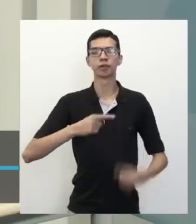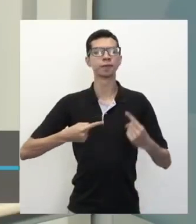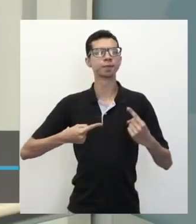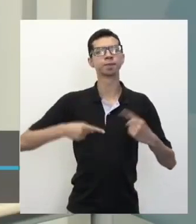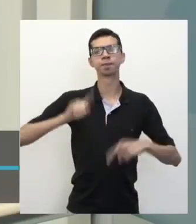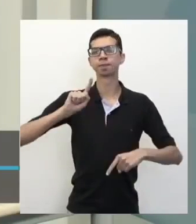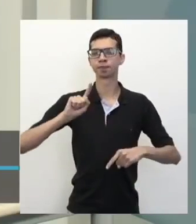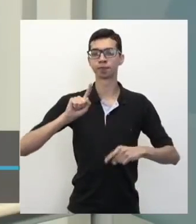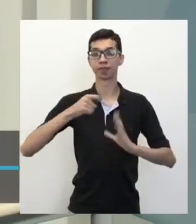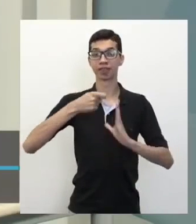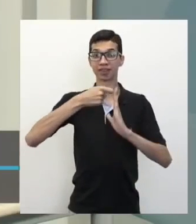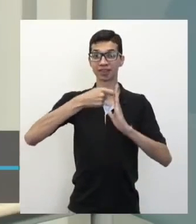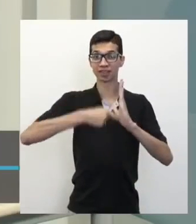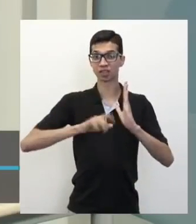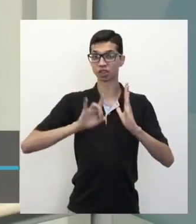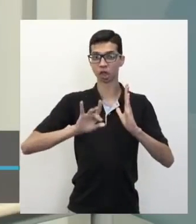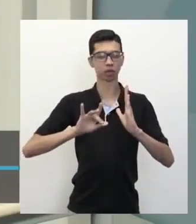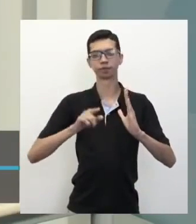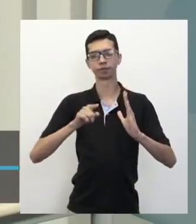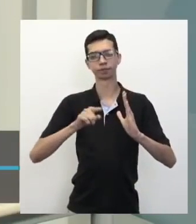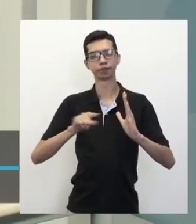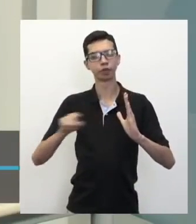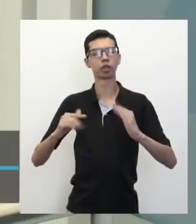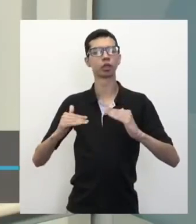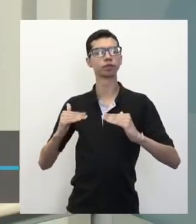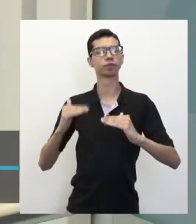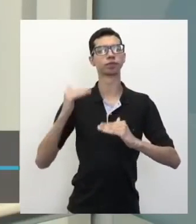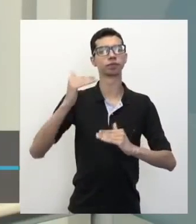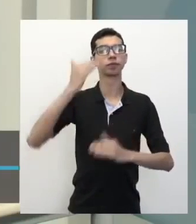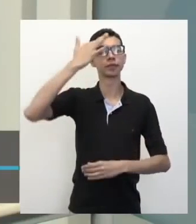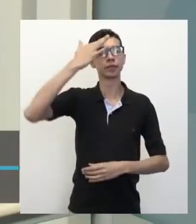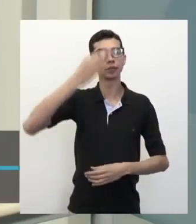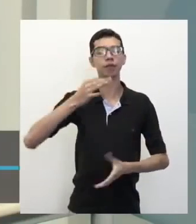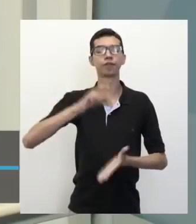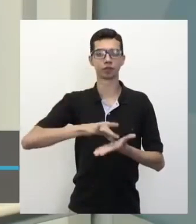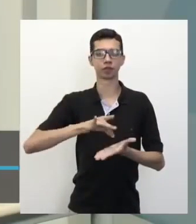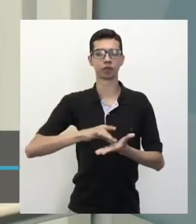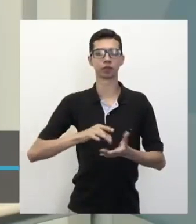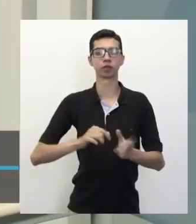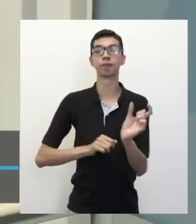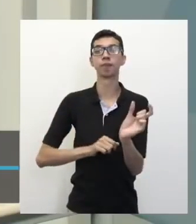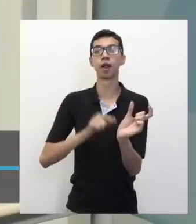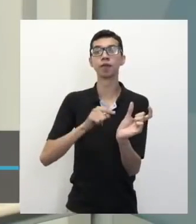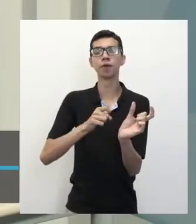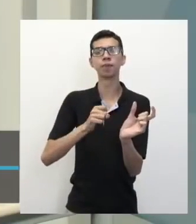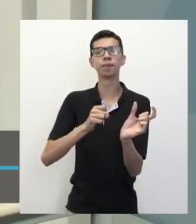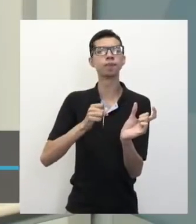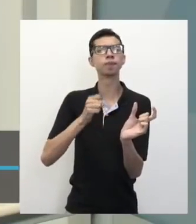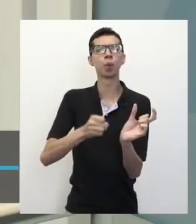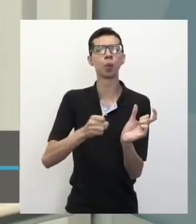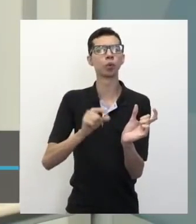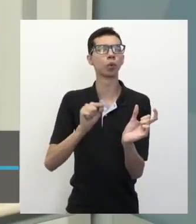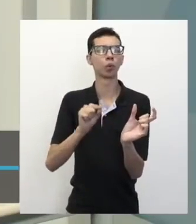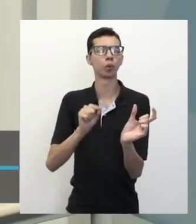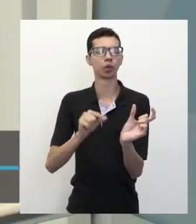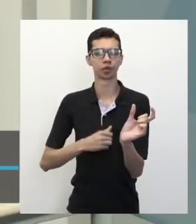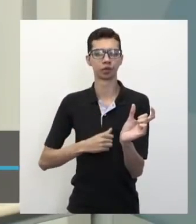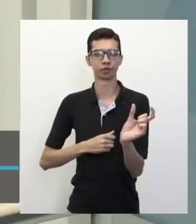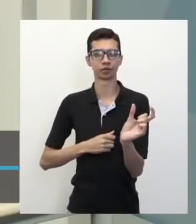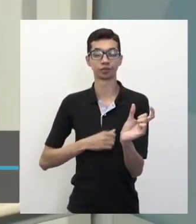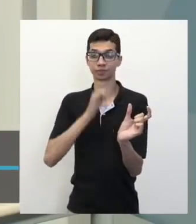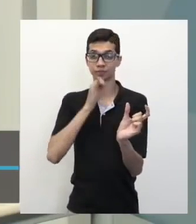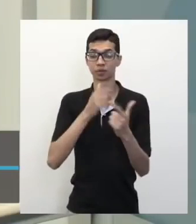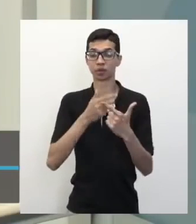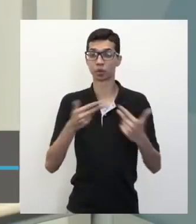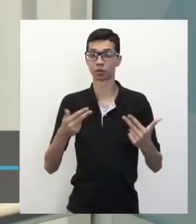do texto, né? E que vocês entendam de fato qual é o poder da palavra, né? As coisas só acontecem por conta